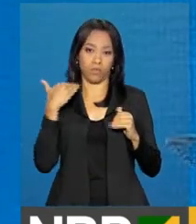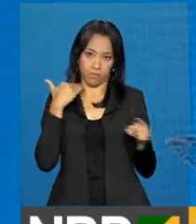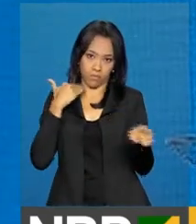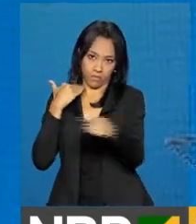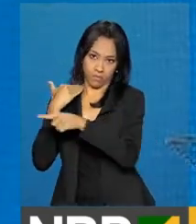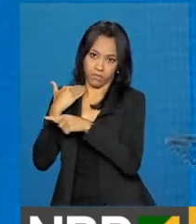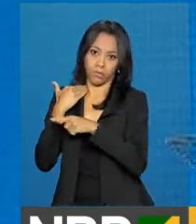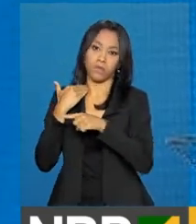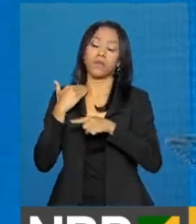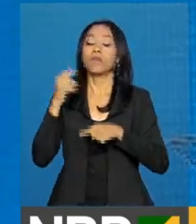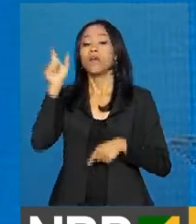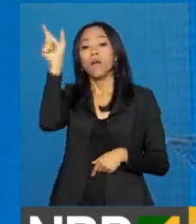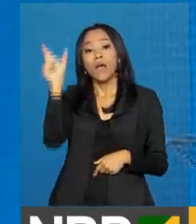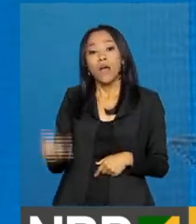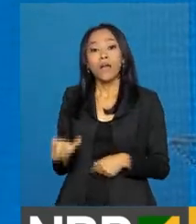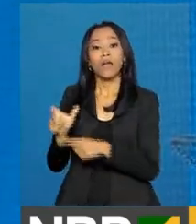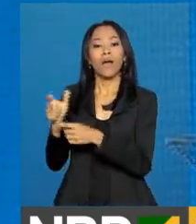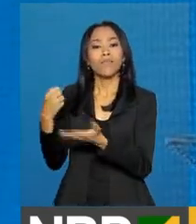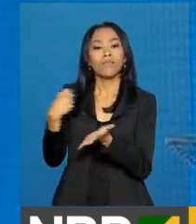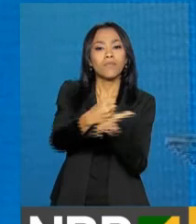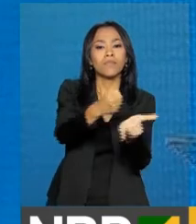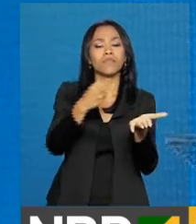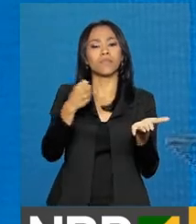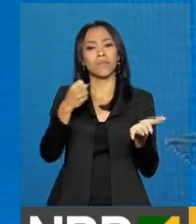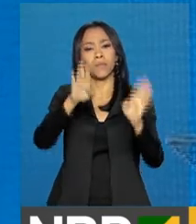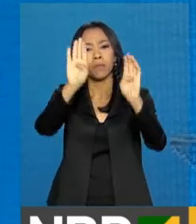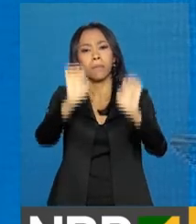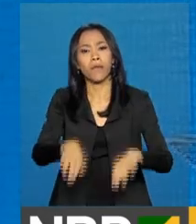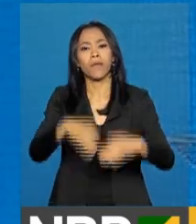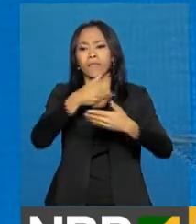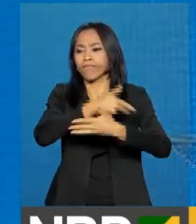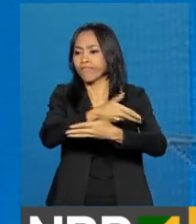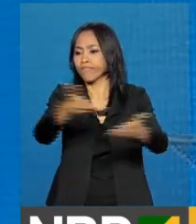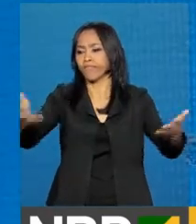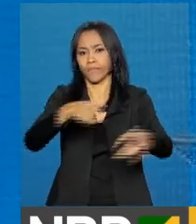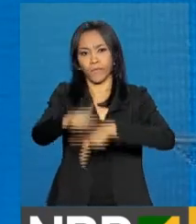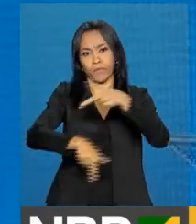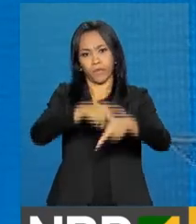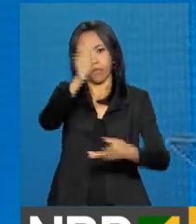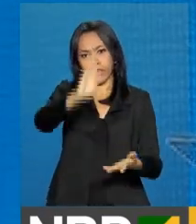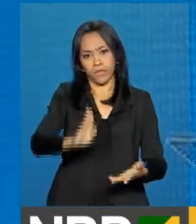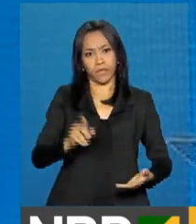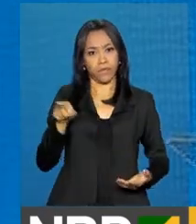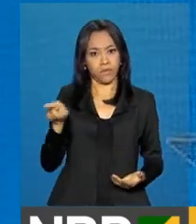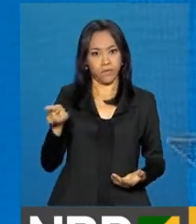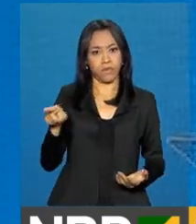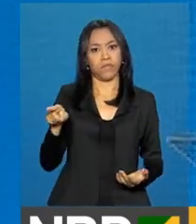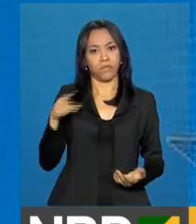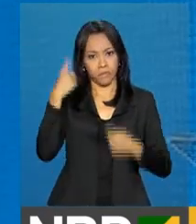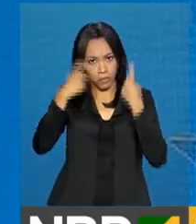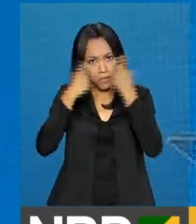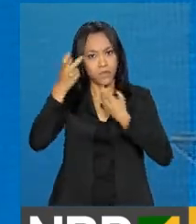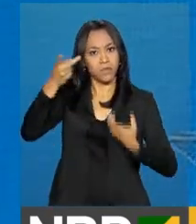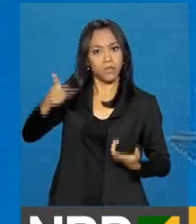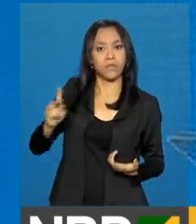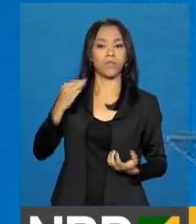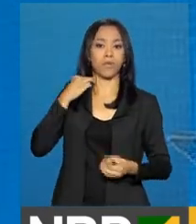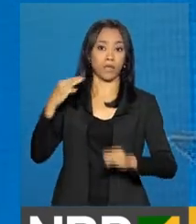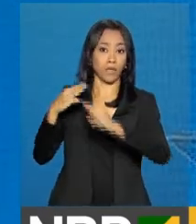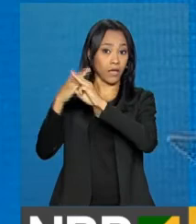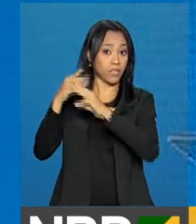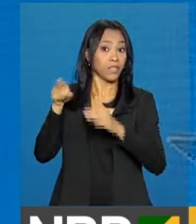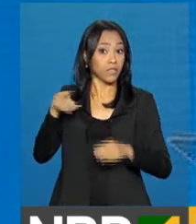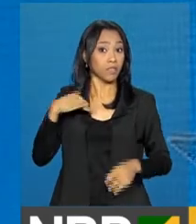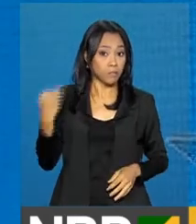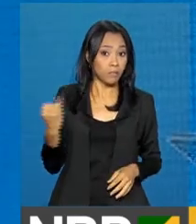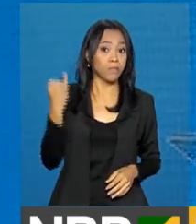Sua contribuição para o bem-estar de tantos brasileiros tem sido, ao longo do tempo, da maior relevância.